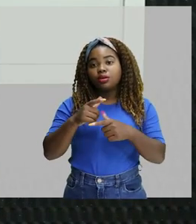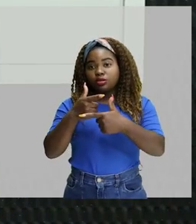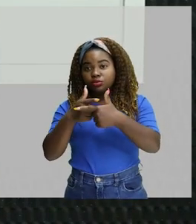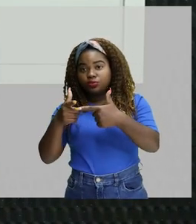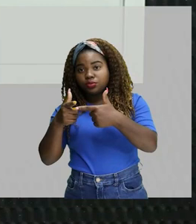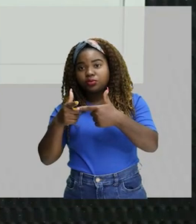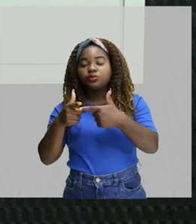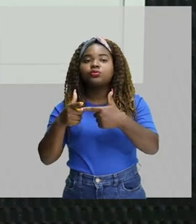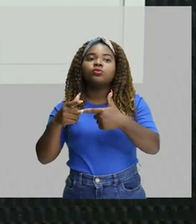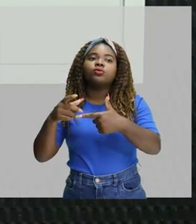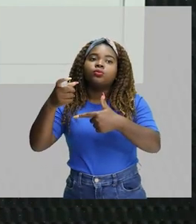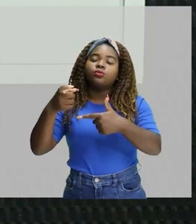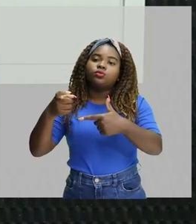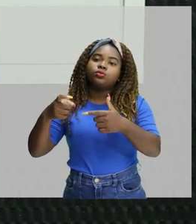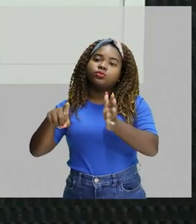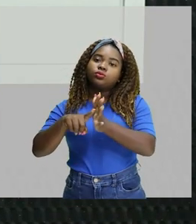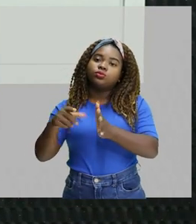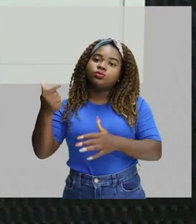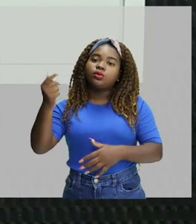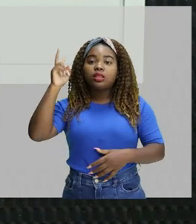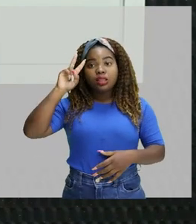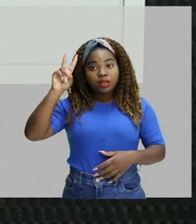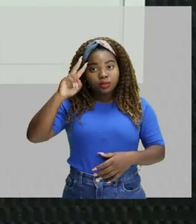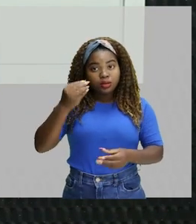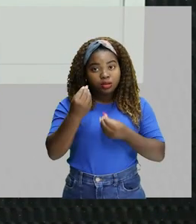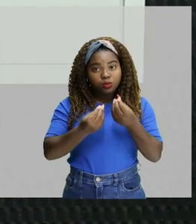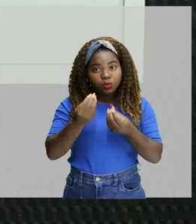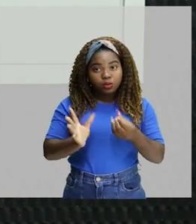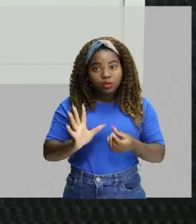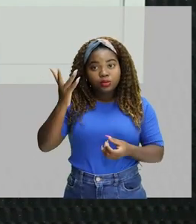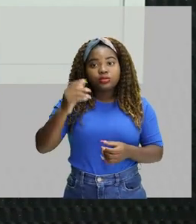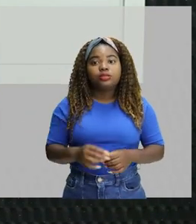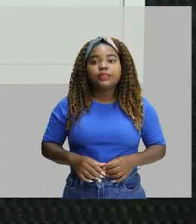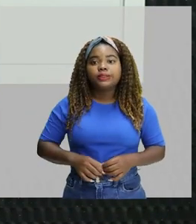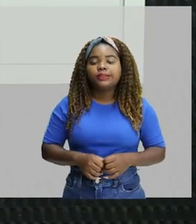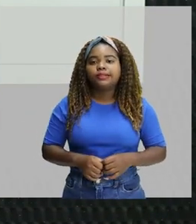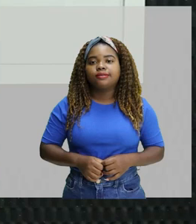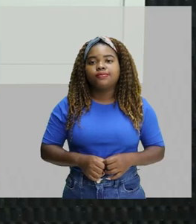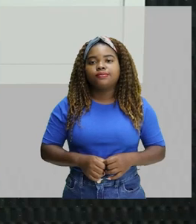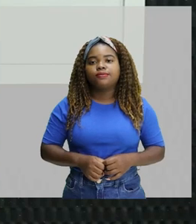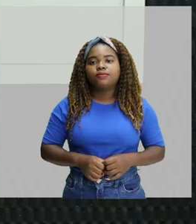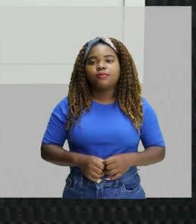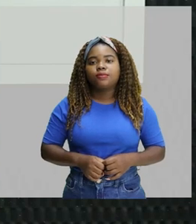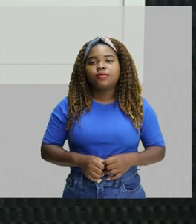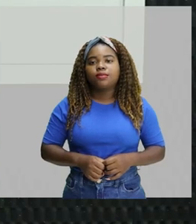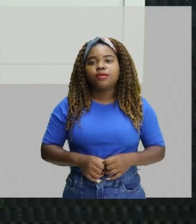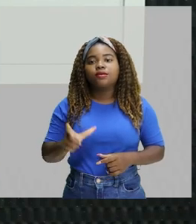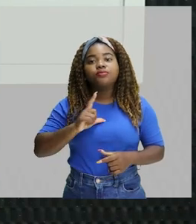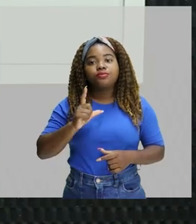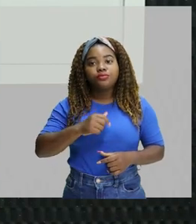certo então lembrando como é que a gente faz essa divisão vocês estão lembrados olha só a gente divide aqui o primeiro